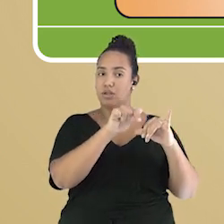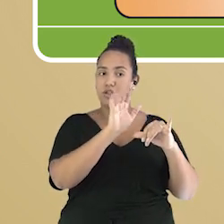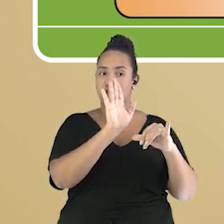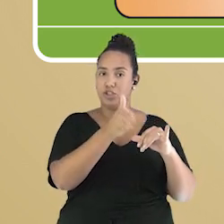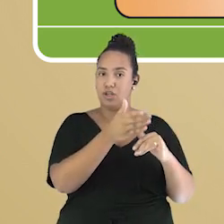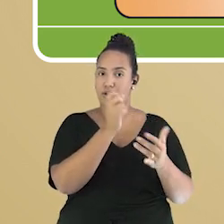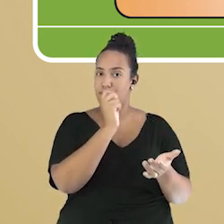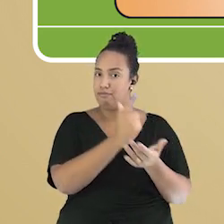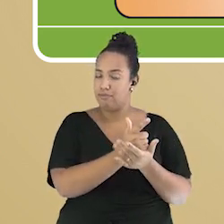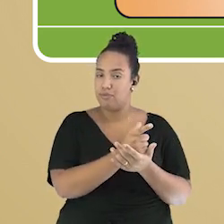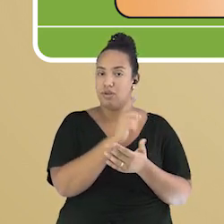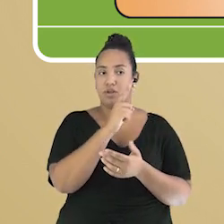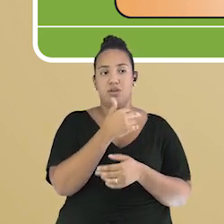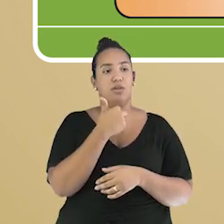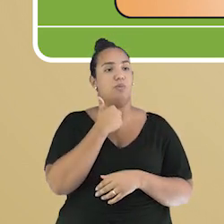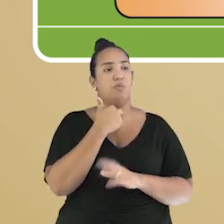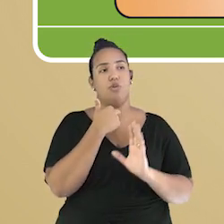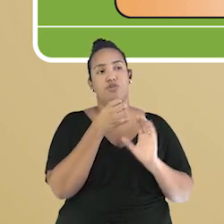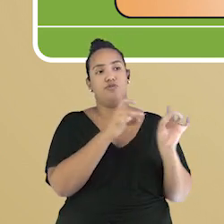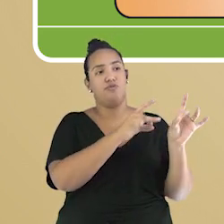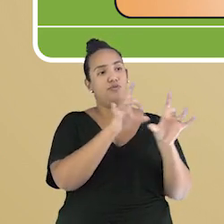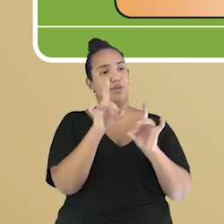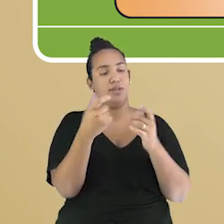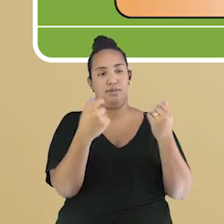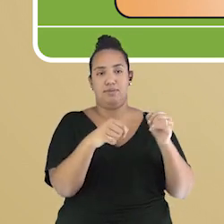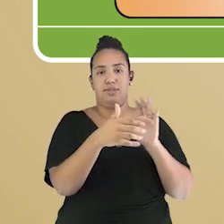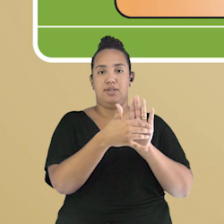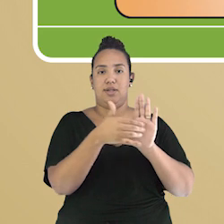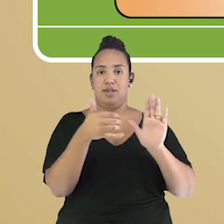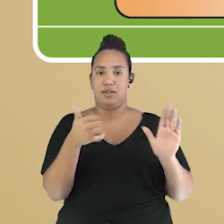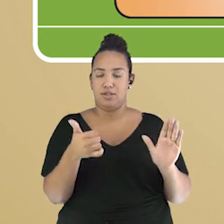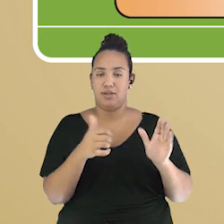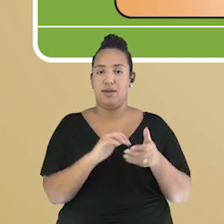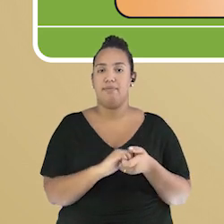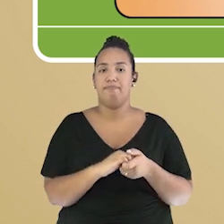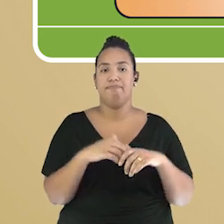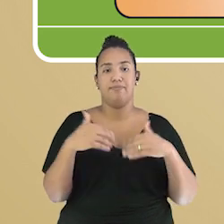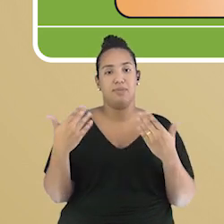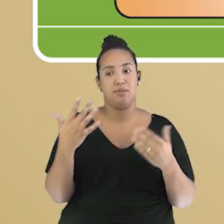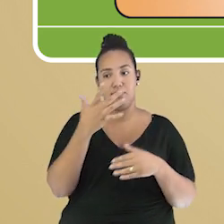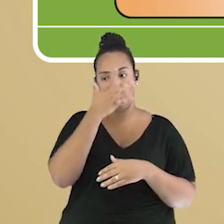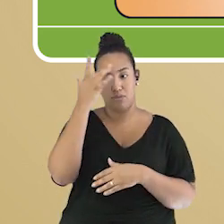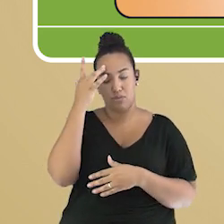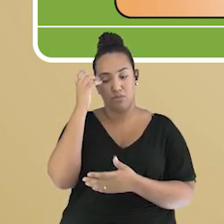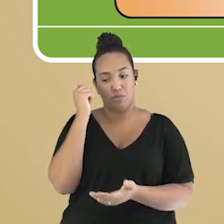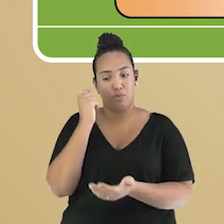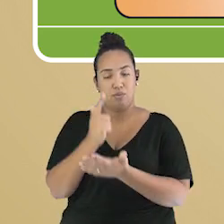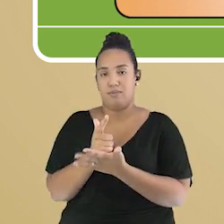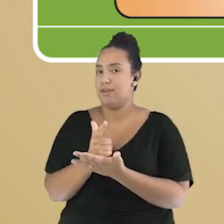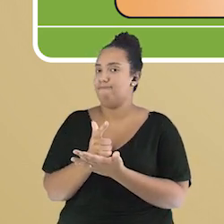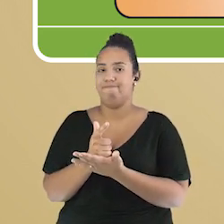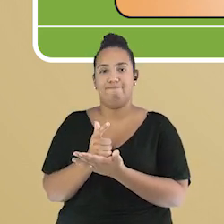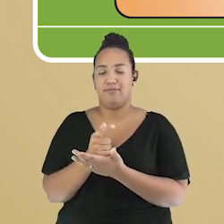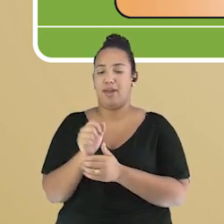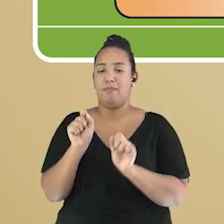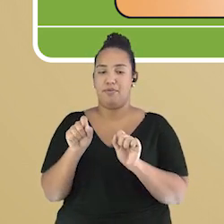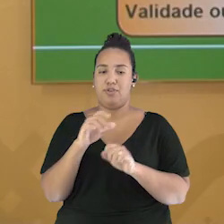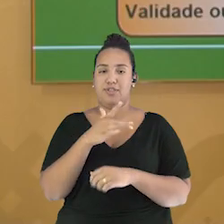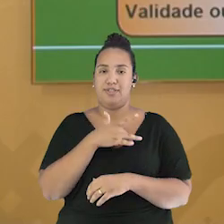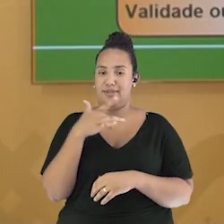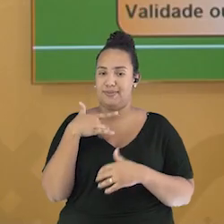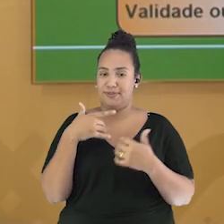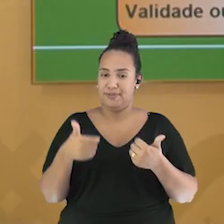com elas para que retire das prateleiras, impedindo que alguém compre e as prejudique na sua